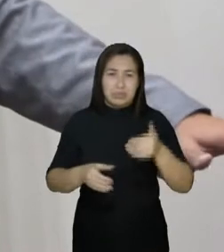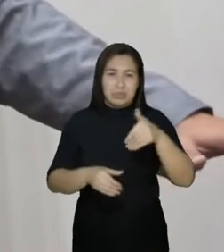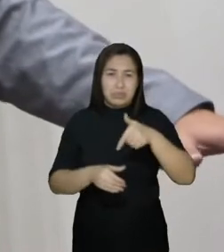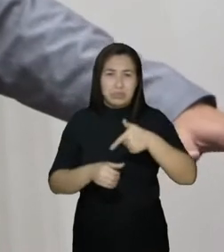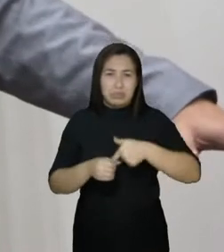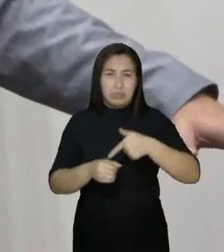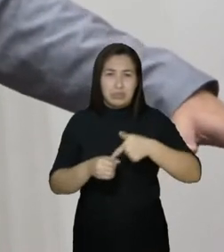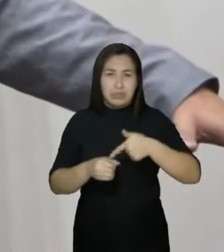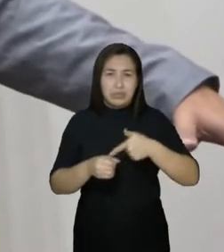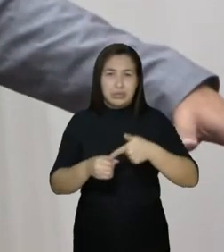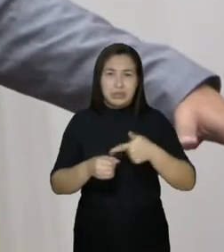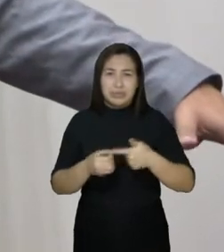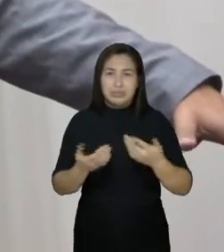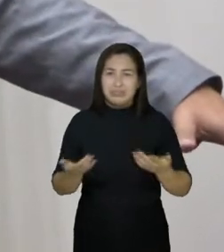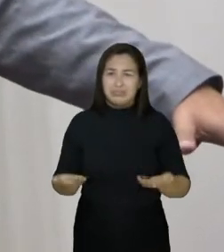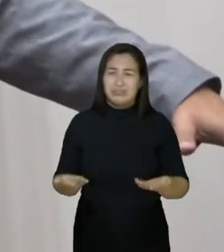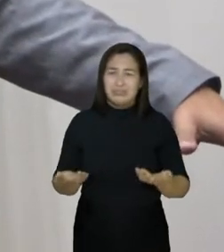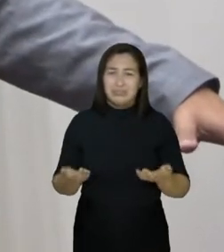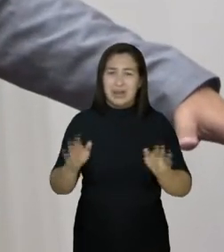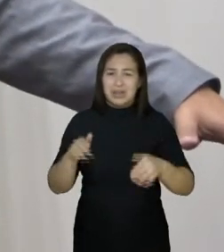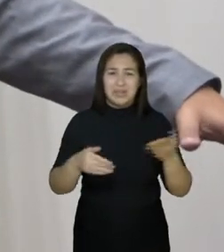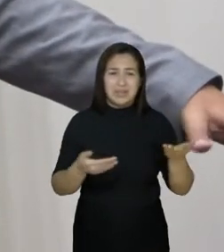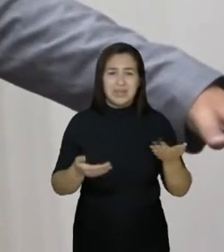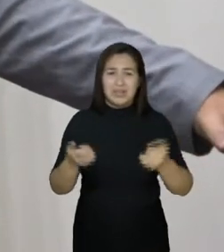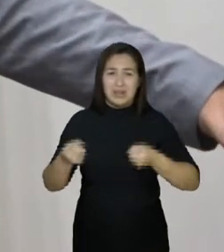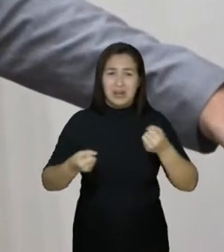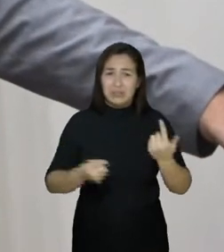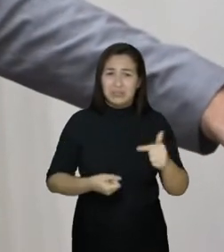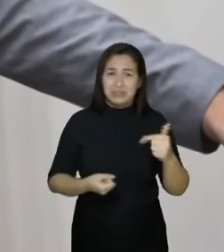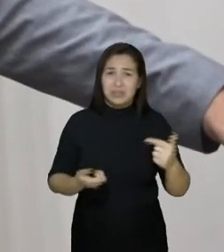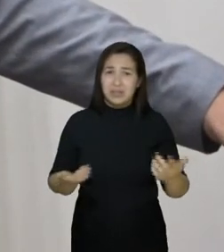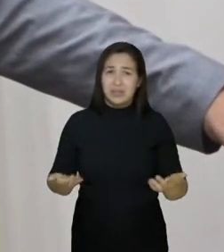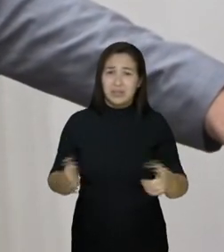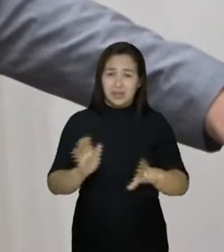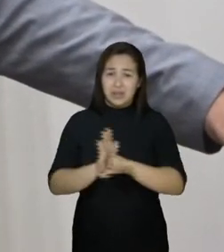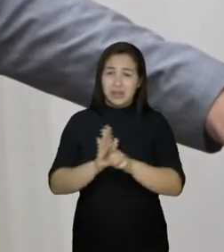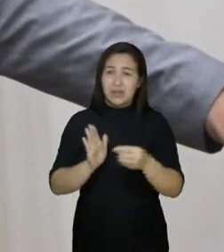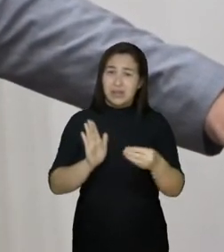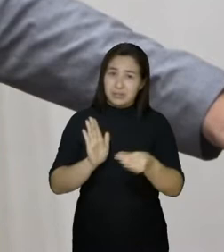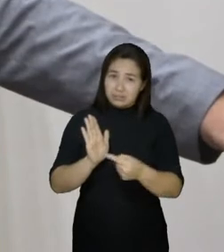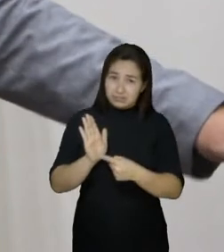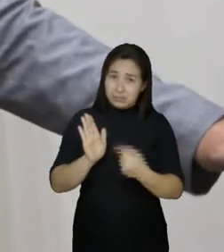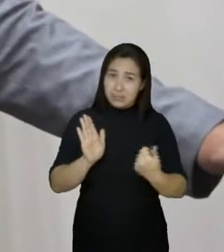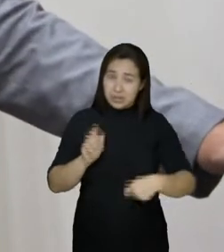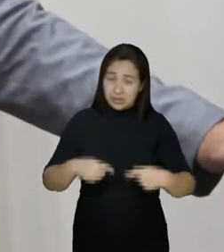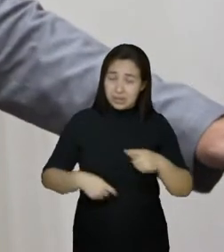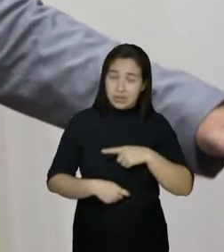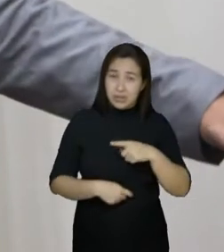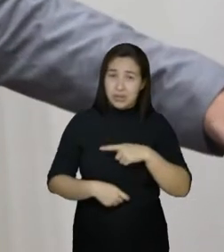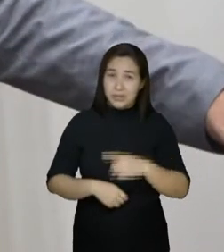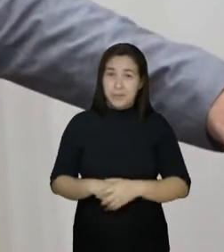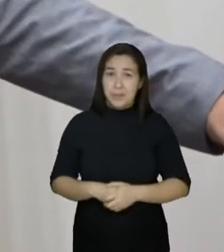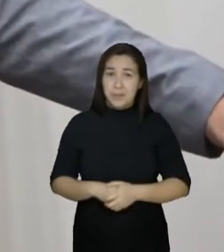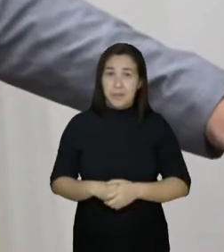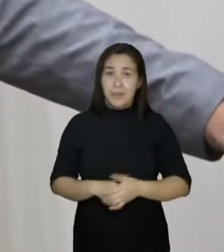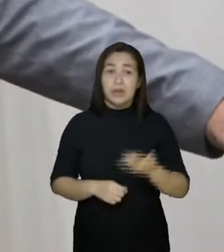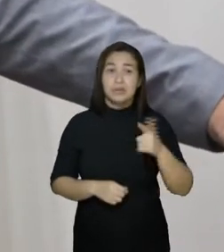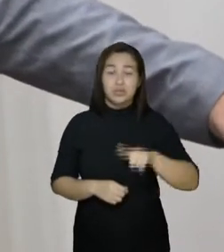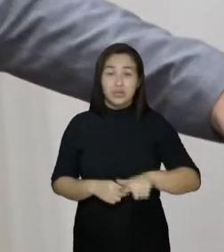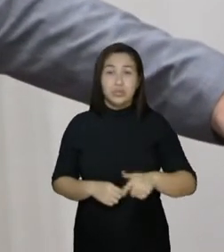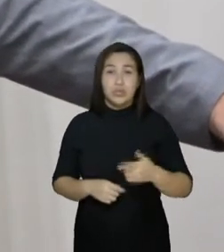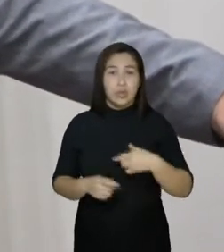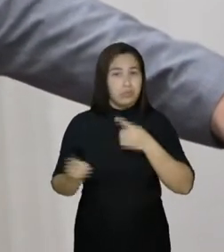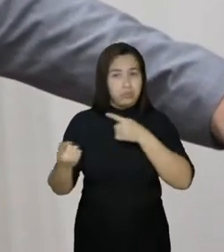mesmo que é habilitado. Está lá na lei. E a forma que ela se deu? Mais uma vez reforço, eu não sou